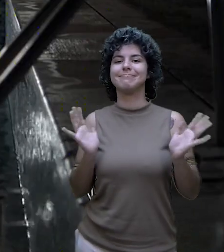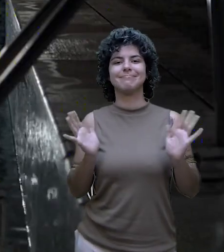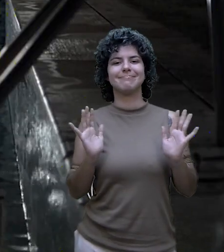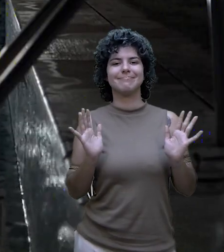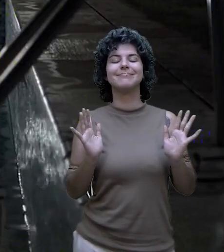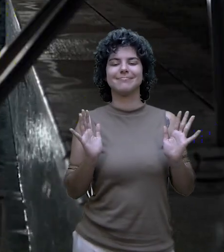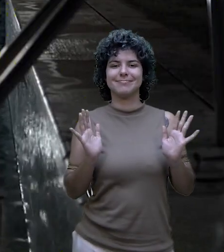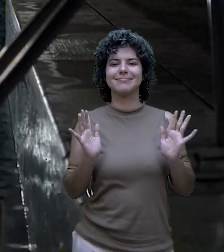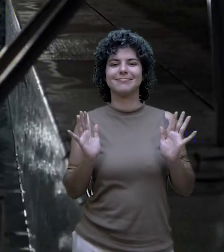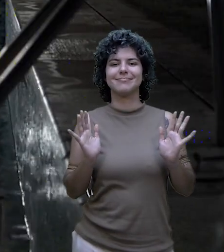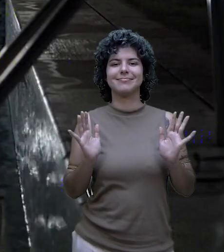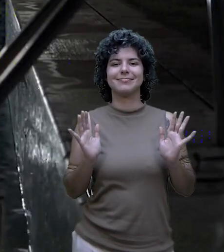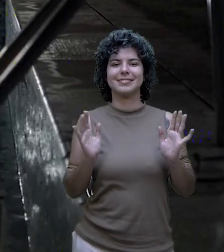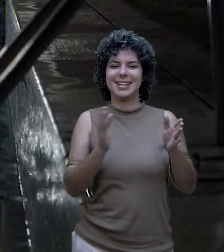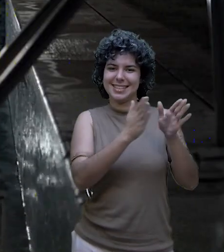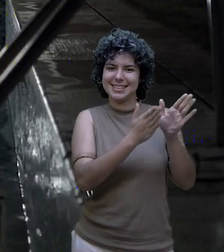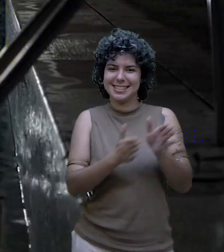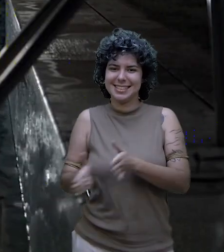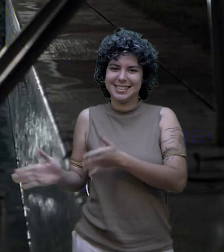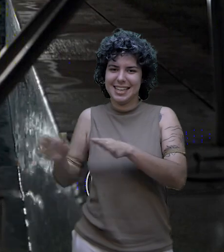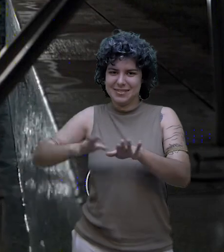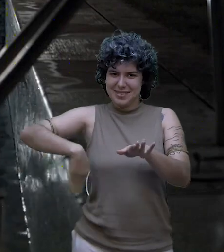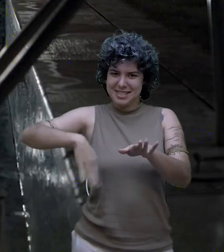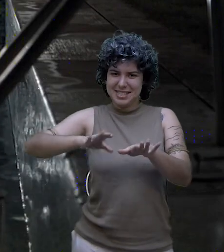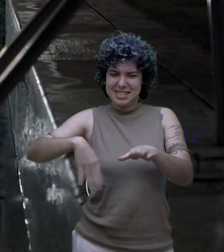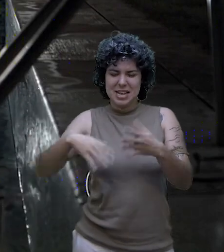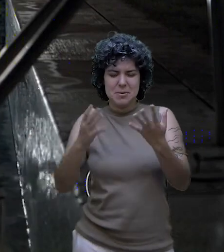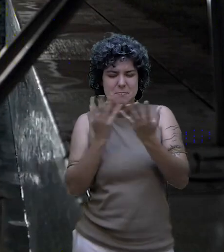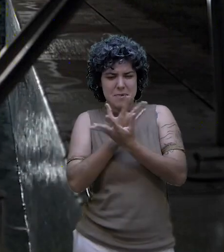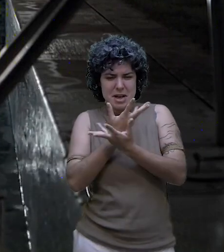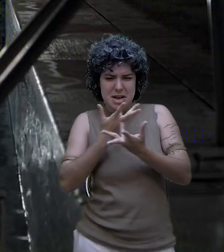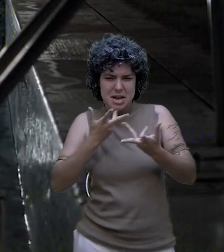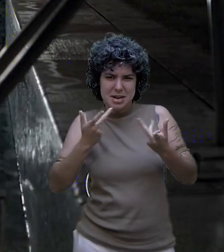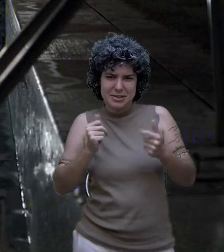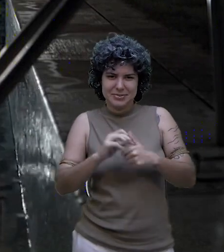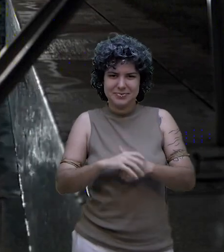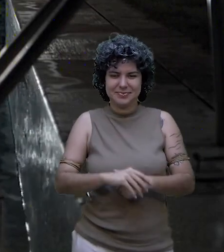a cena da piscina é icônica.